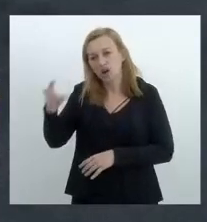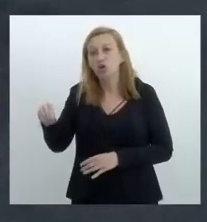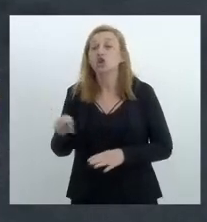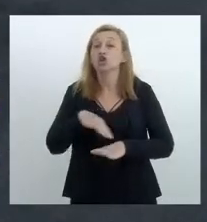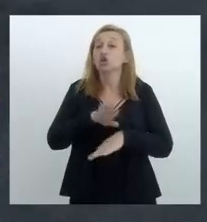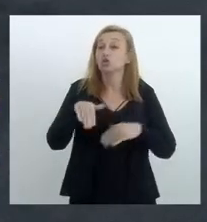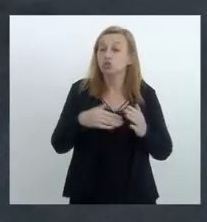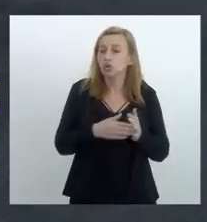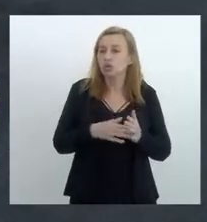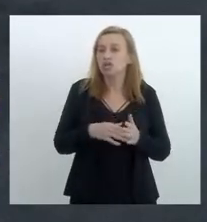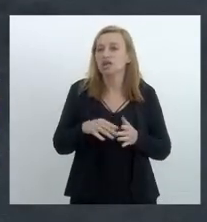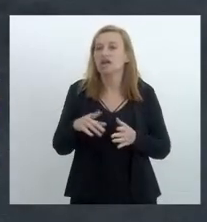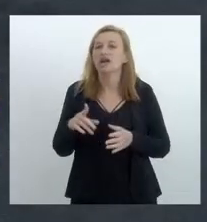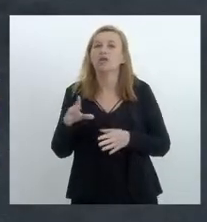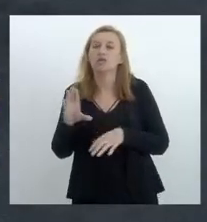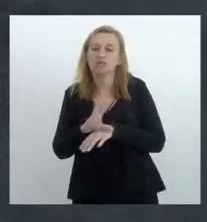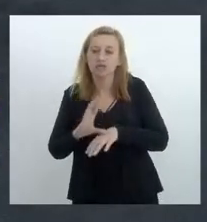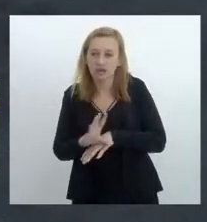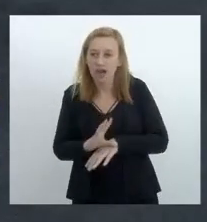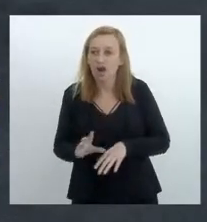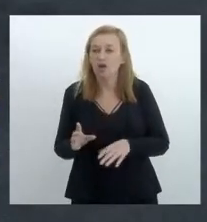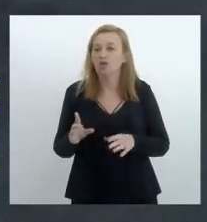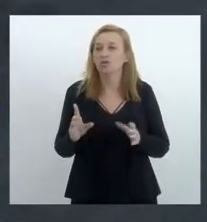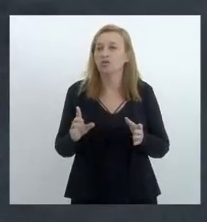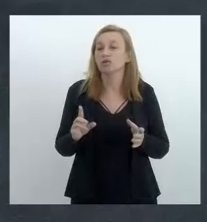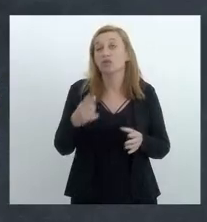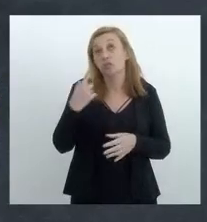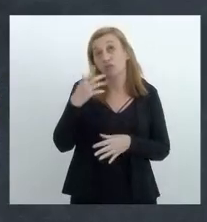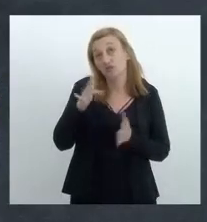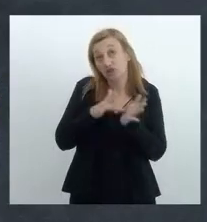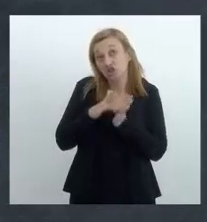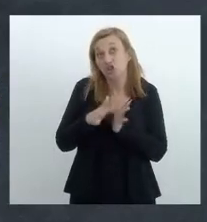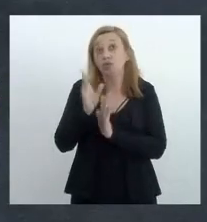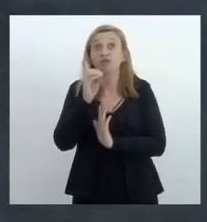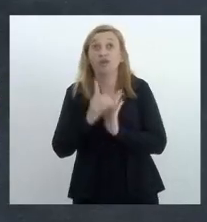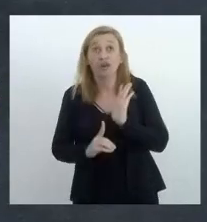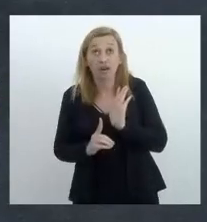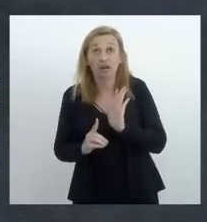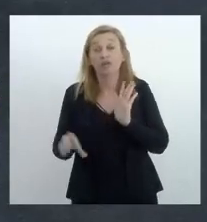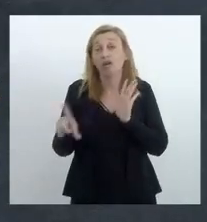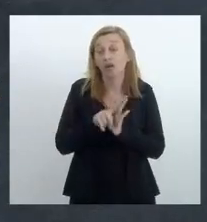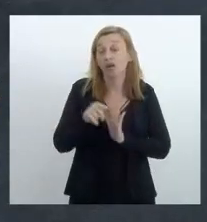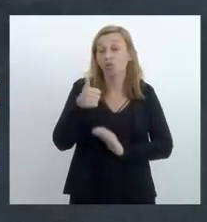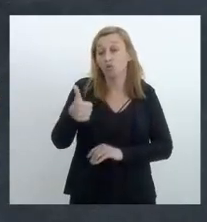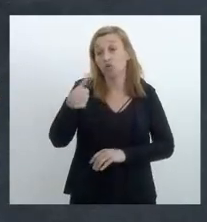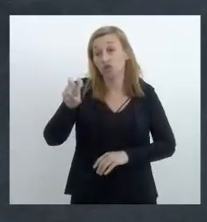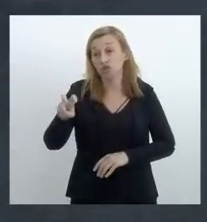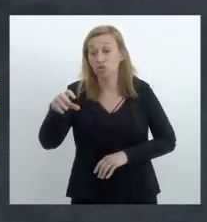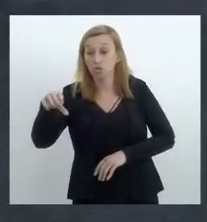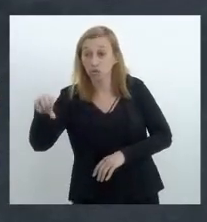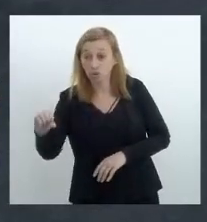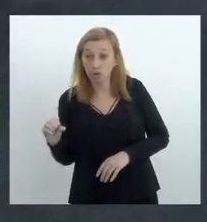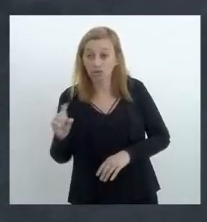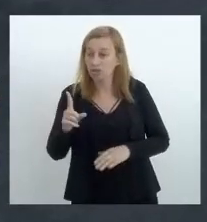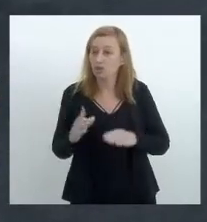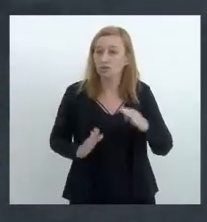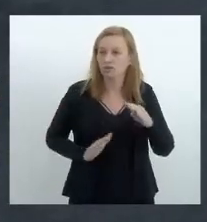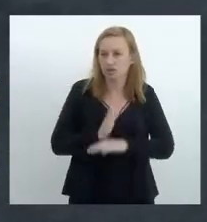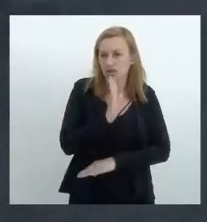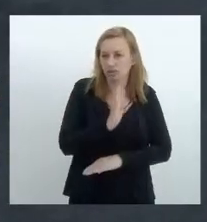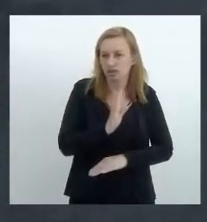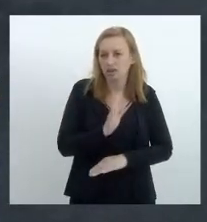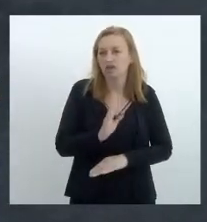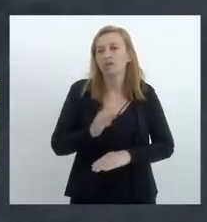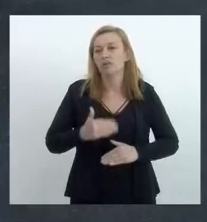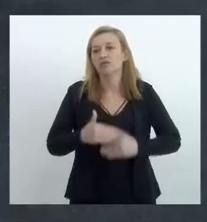são constitucionais, não extrapolam, vamos fingir que o decreto que regulamentou a Lei 159 não extrapola os seus limites regulamentadores, para a gente